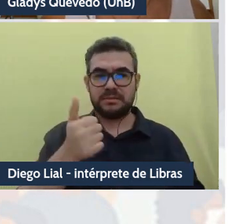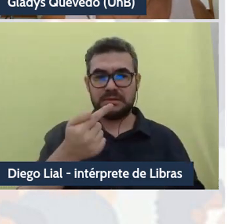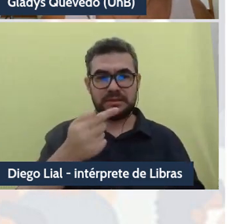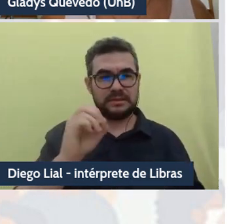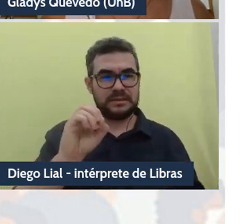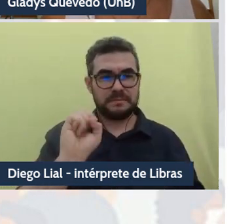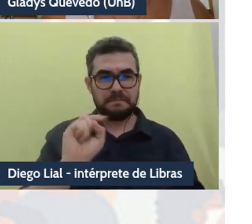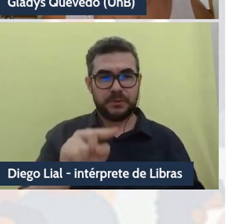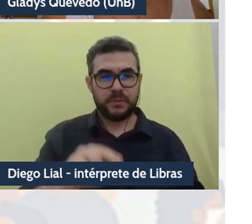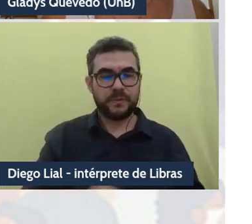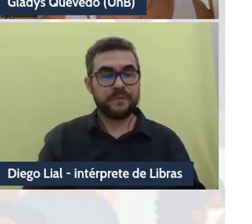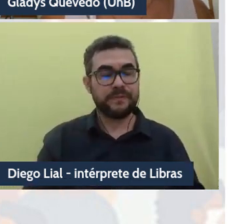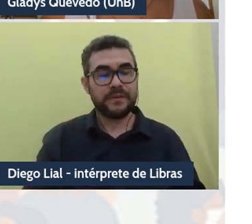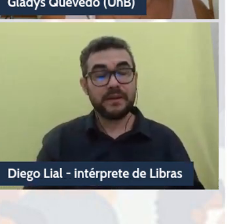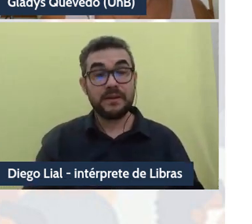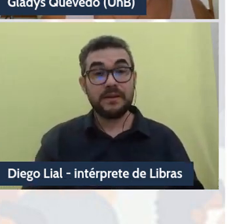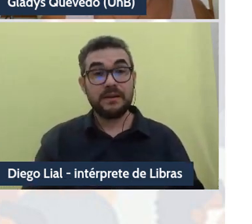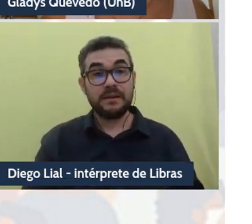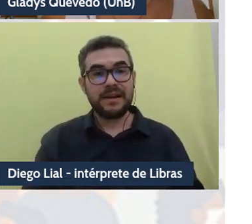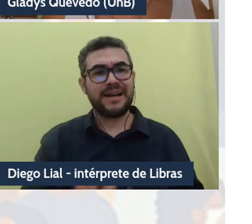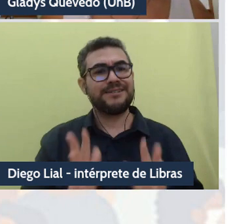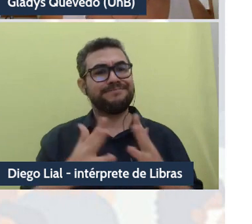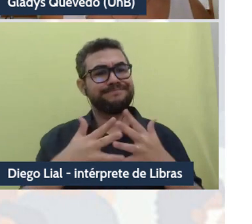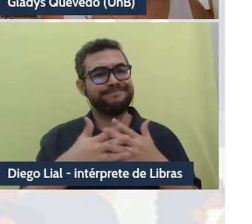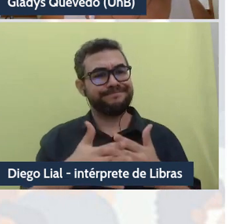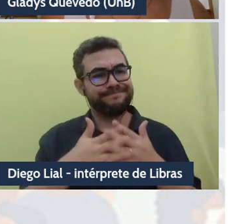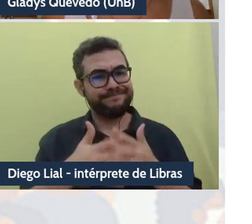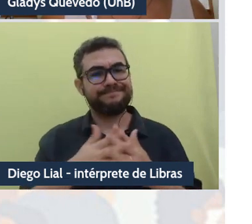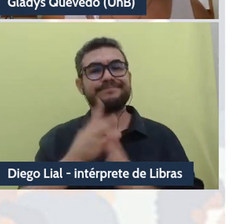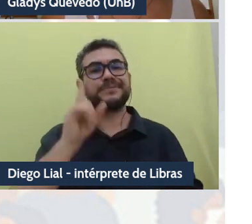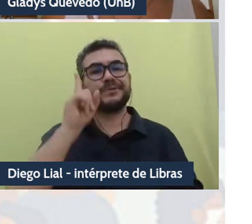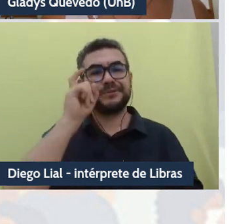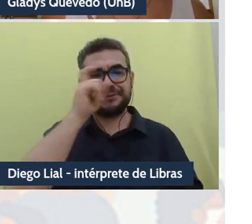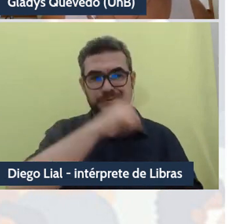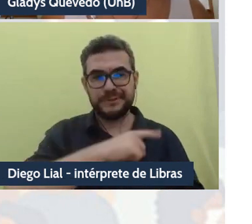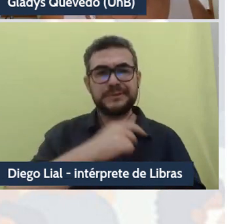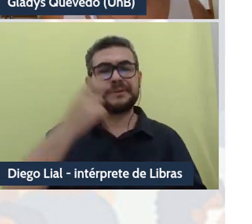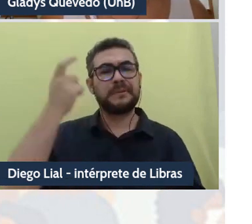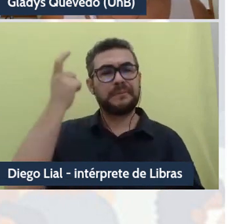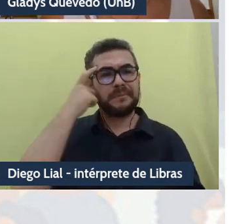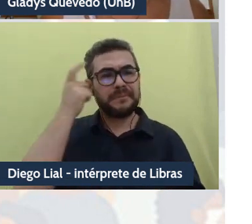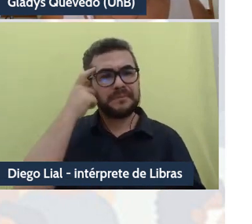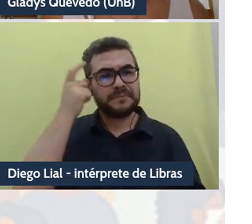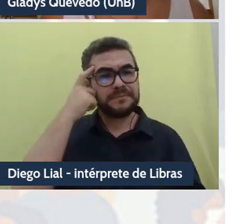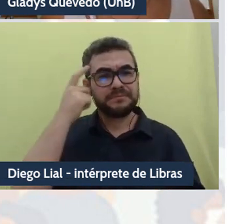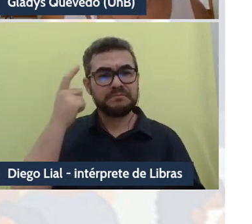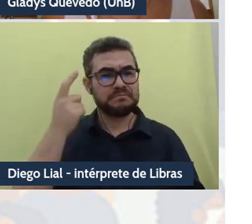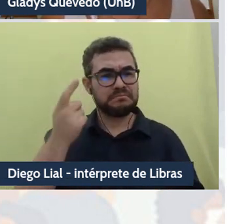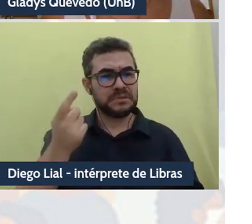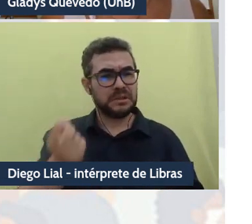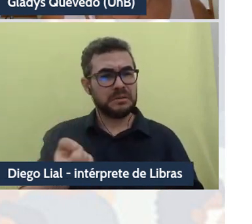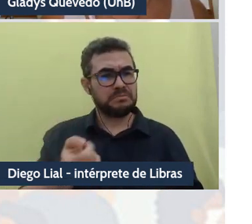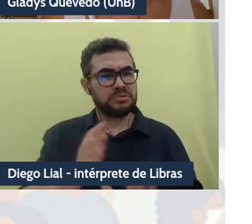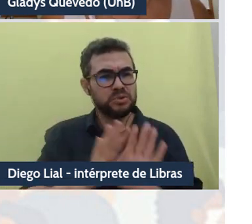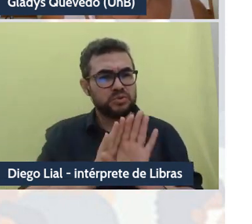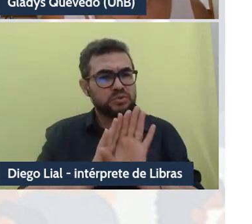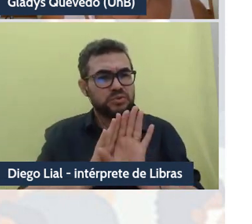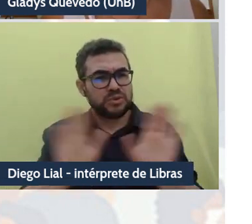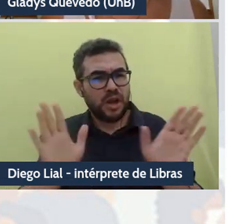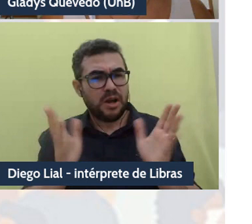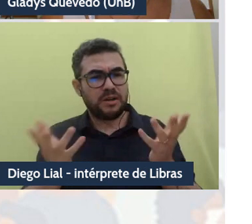considerar que a inserção pura e simples de uma política